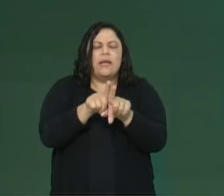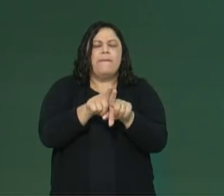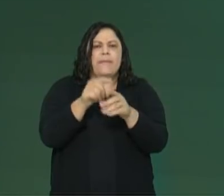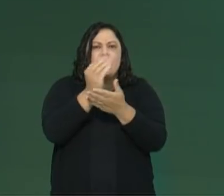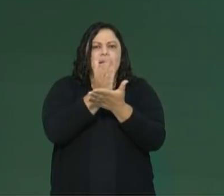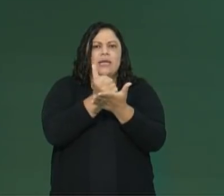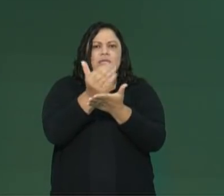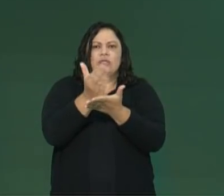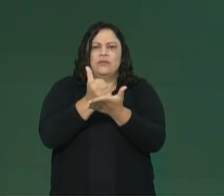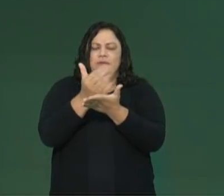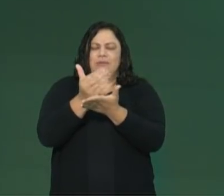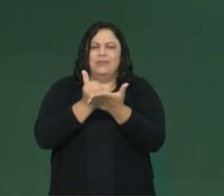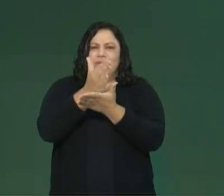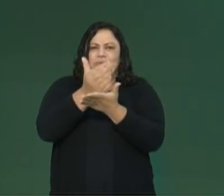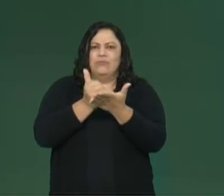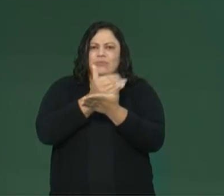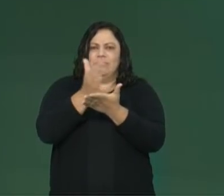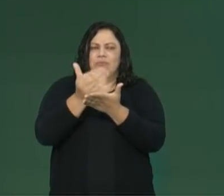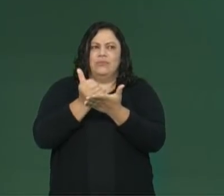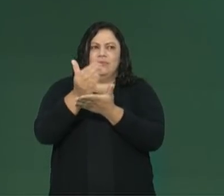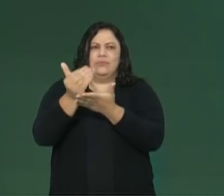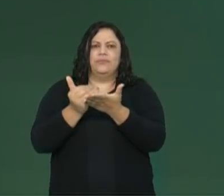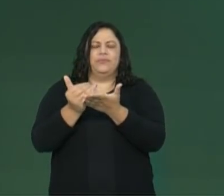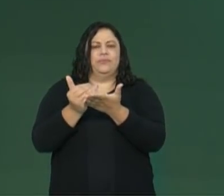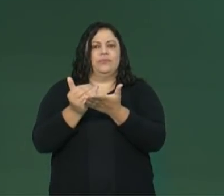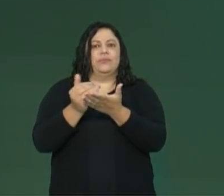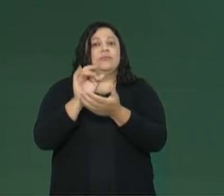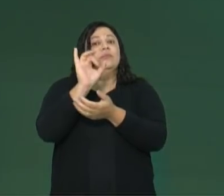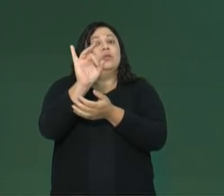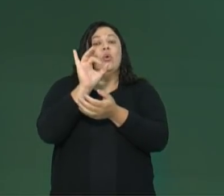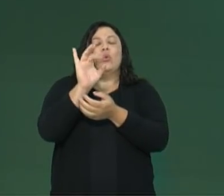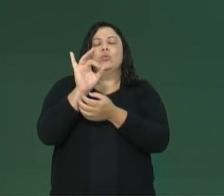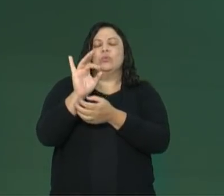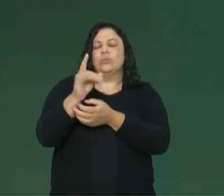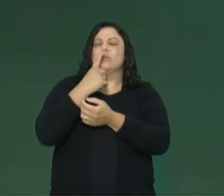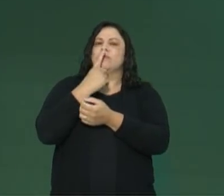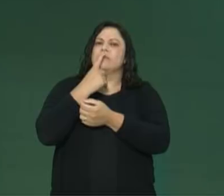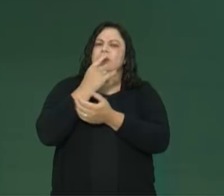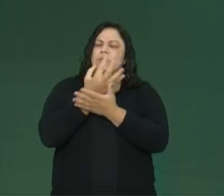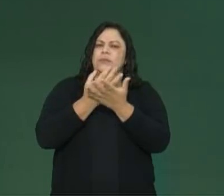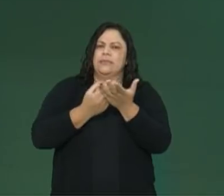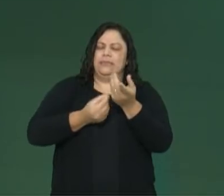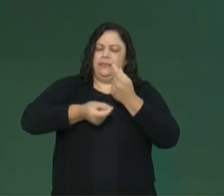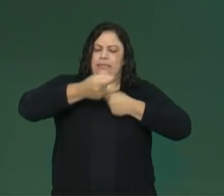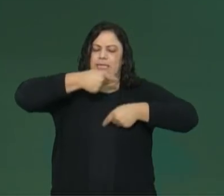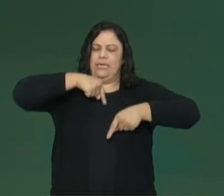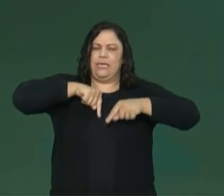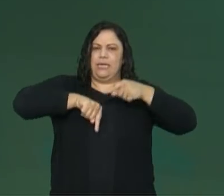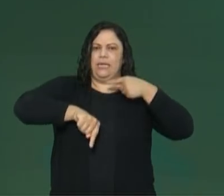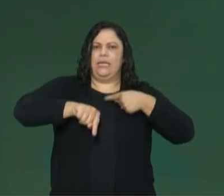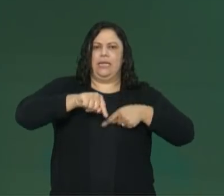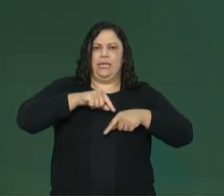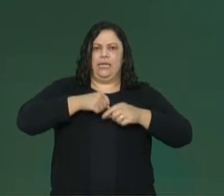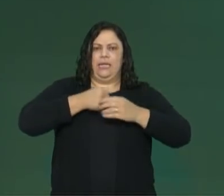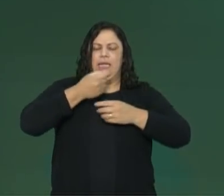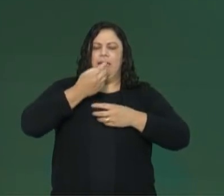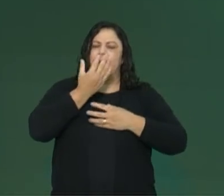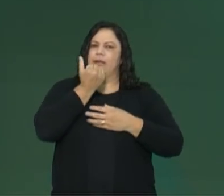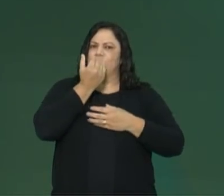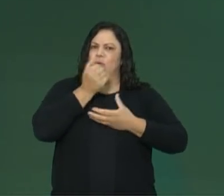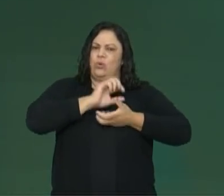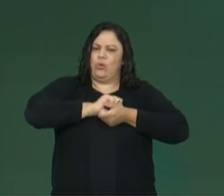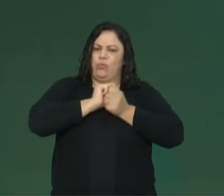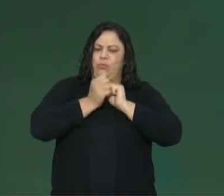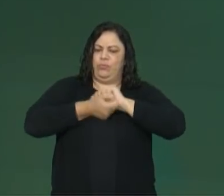Os sistemas se repetem. Só o sistema circulatório e o digestivo que é único no animal. Os outros sistemas, eles